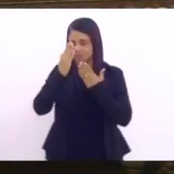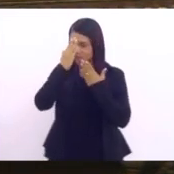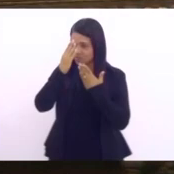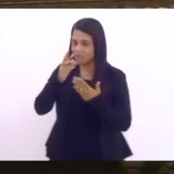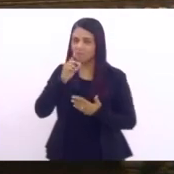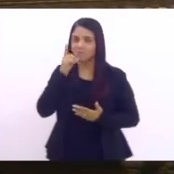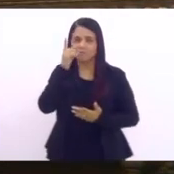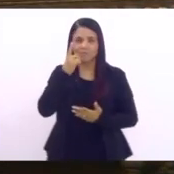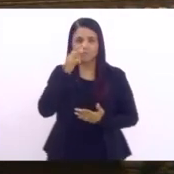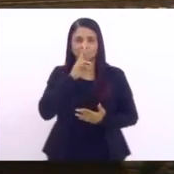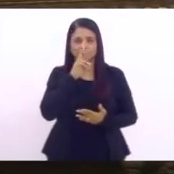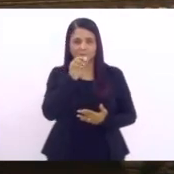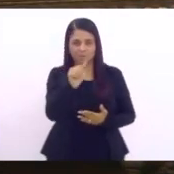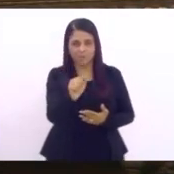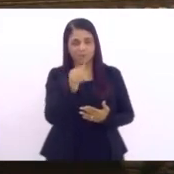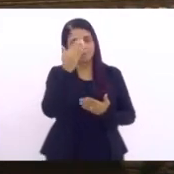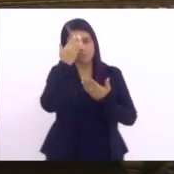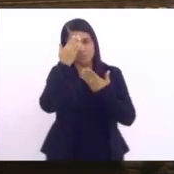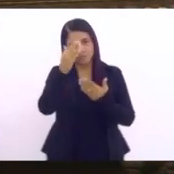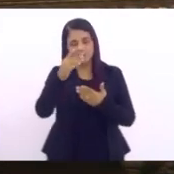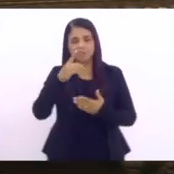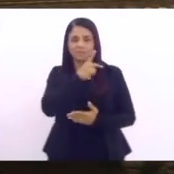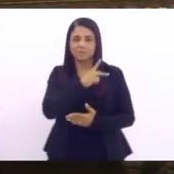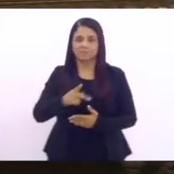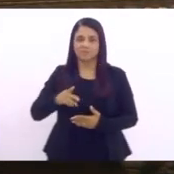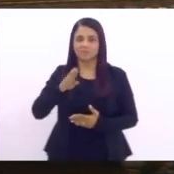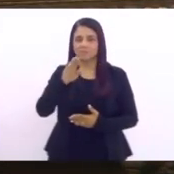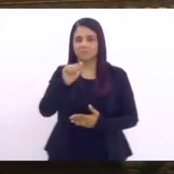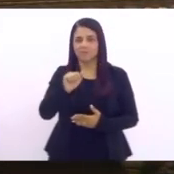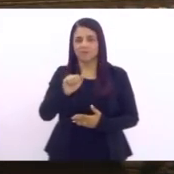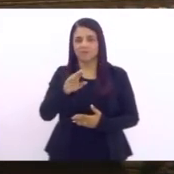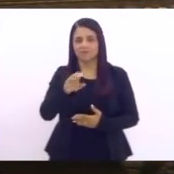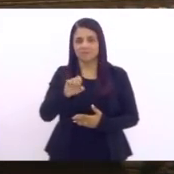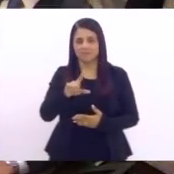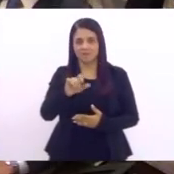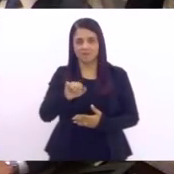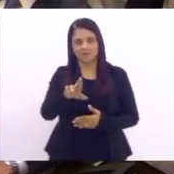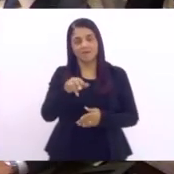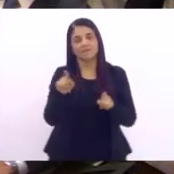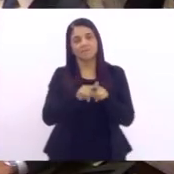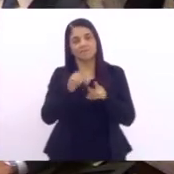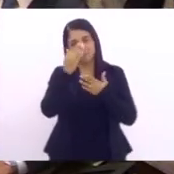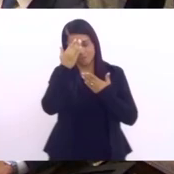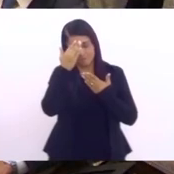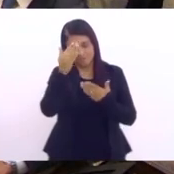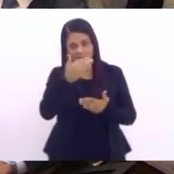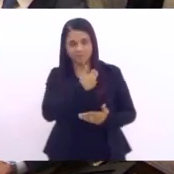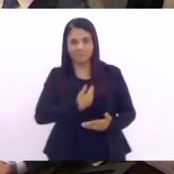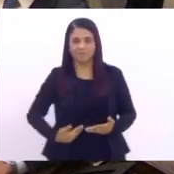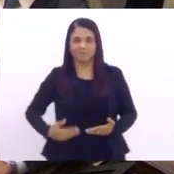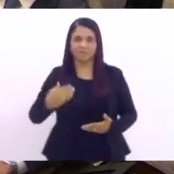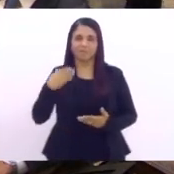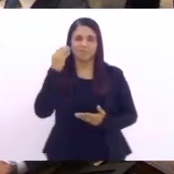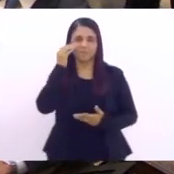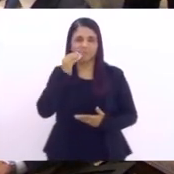presidente Bacelar e ao governador Cláudio Castro. Podem ir para o almoço, estão liberados.